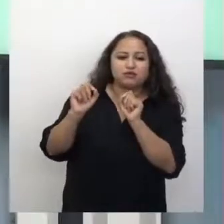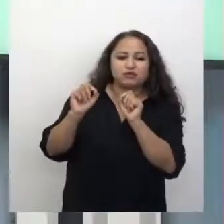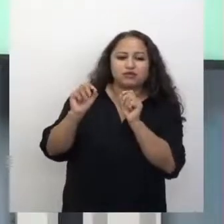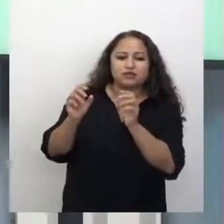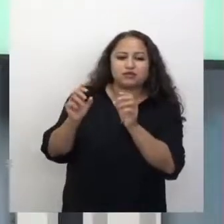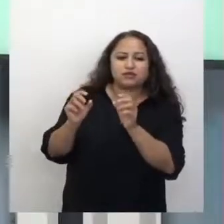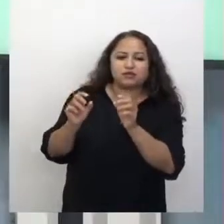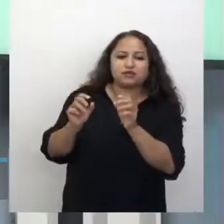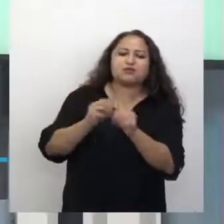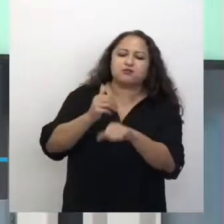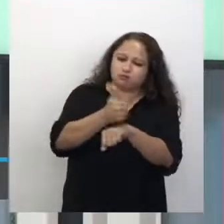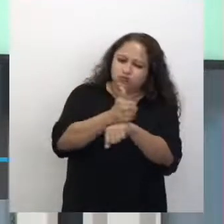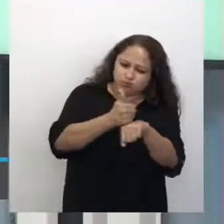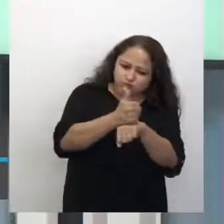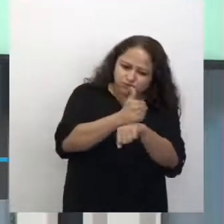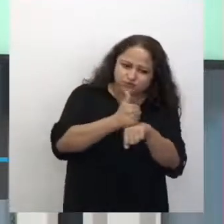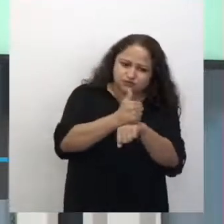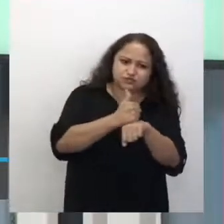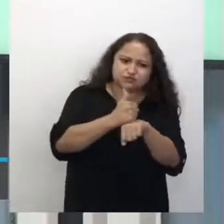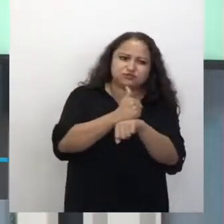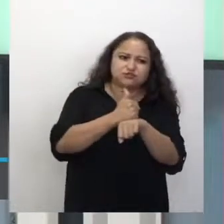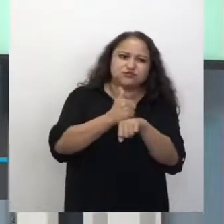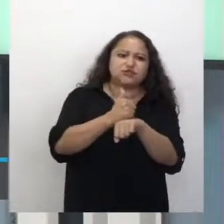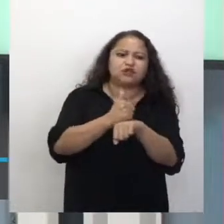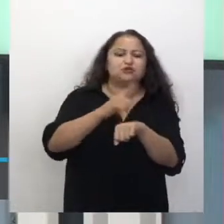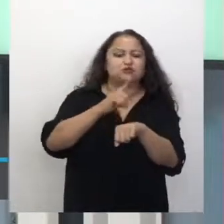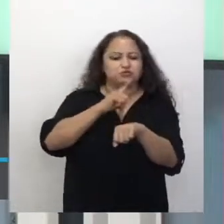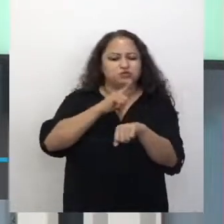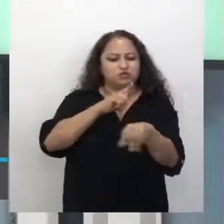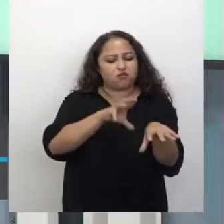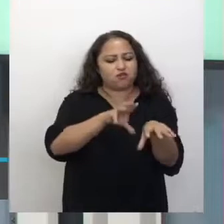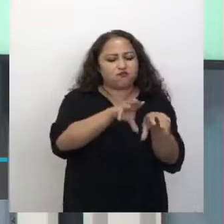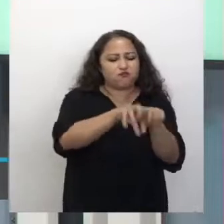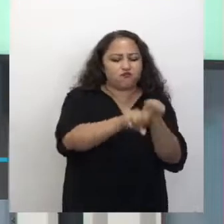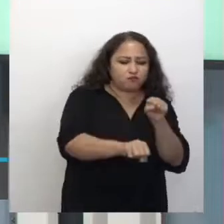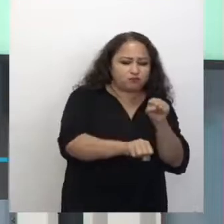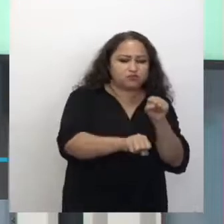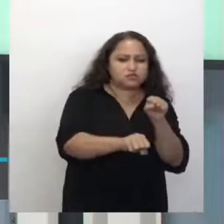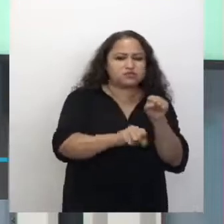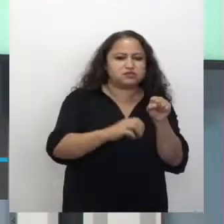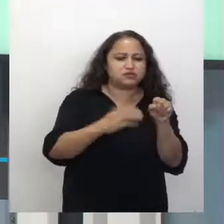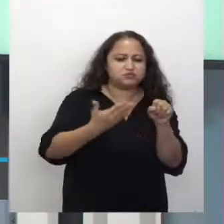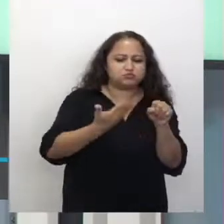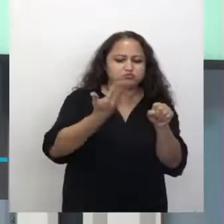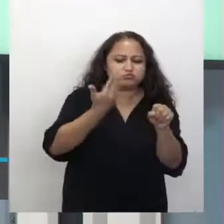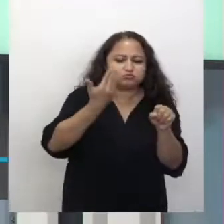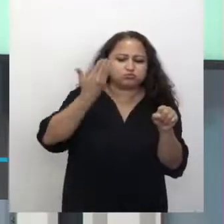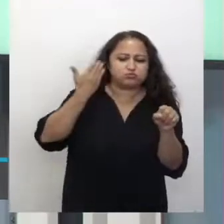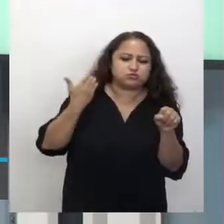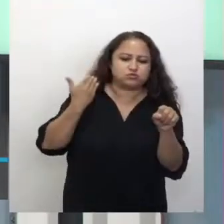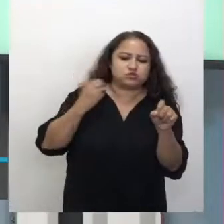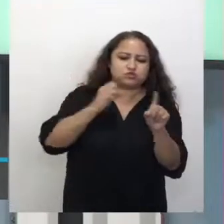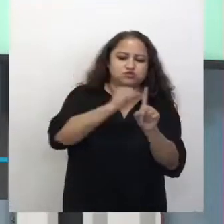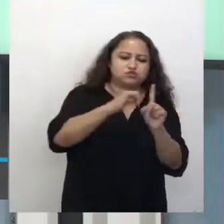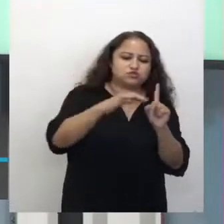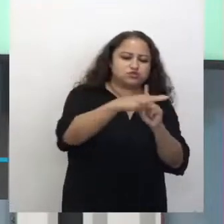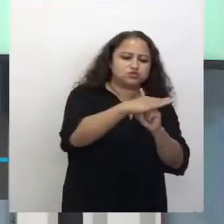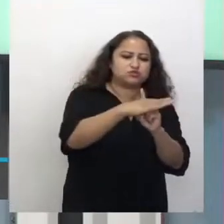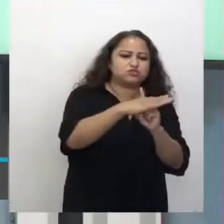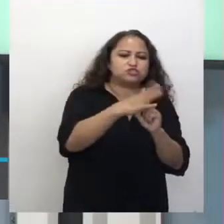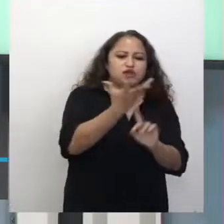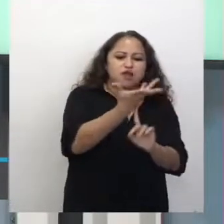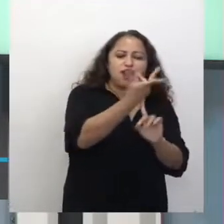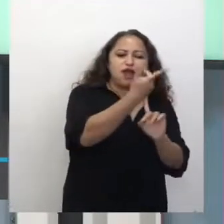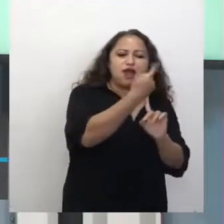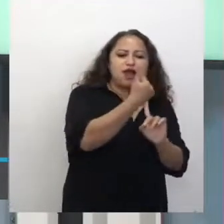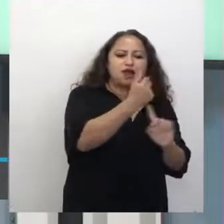é um profissional, né, geralmente com formação em antropologia, sociologia, artes, né, arte visual, no caso,